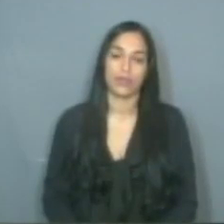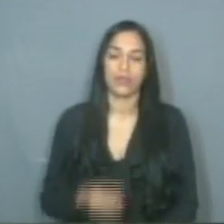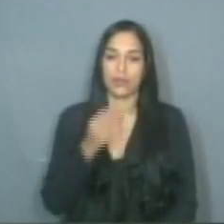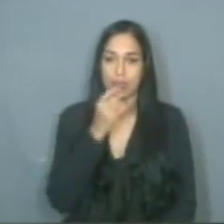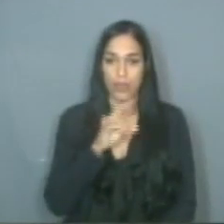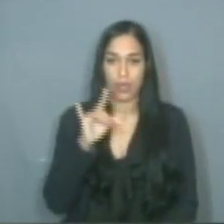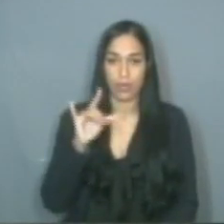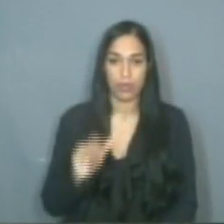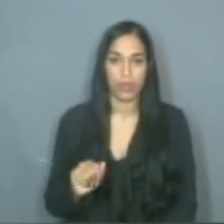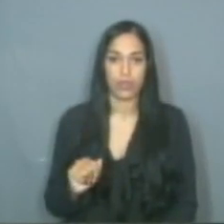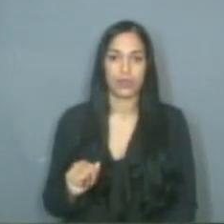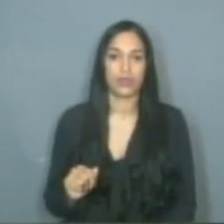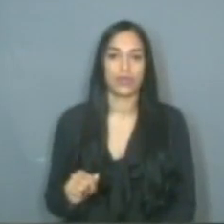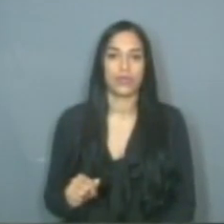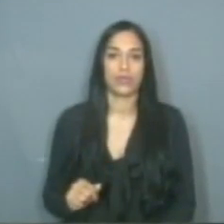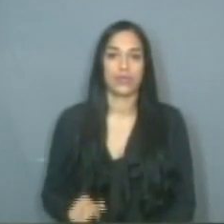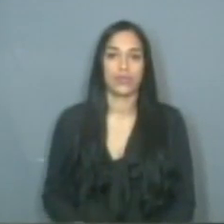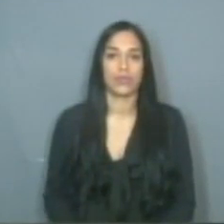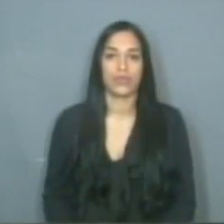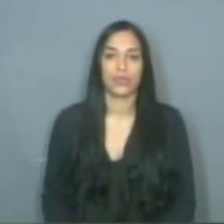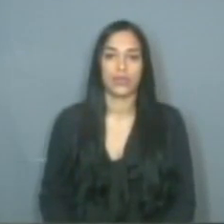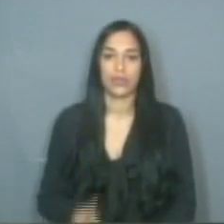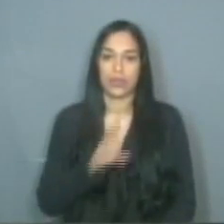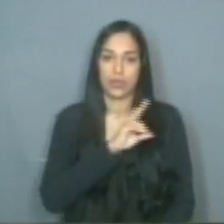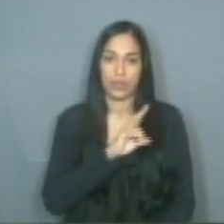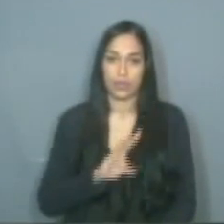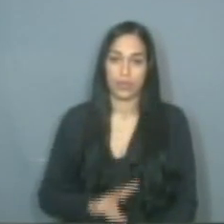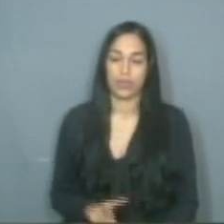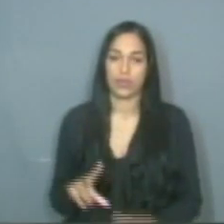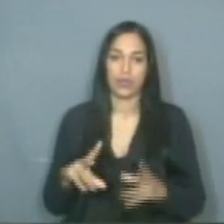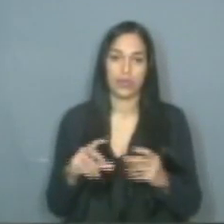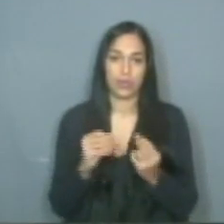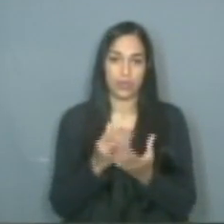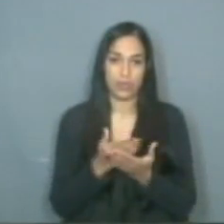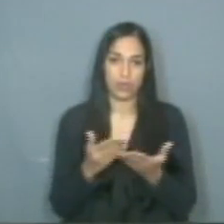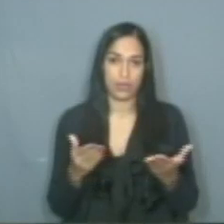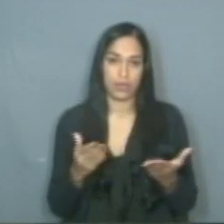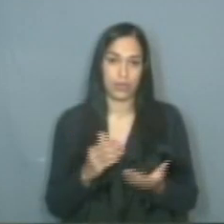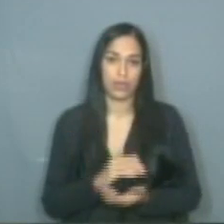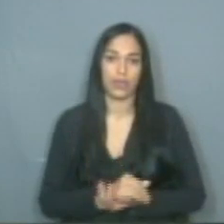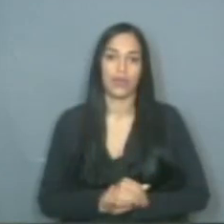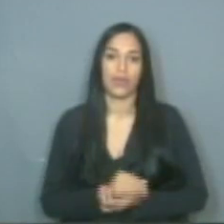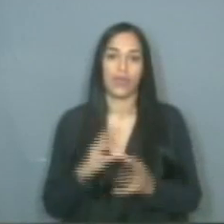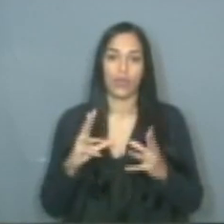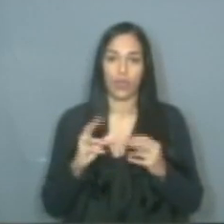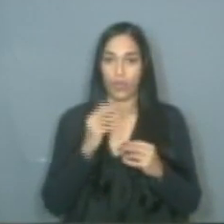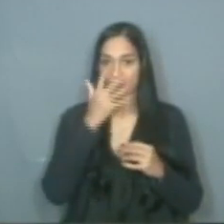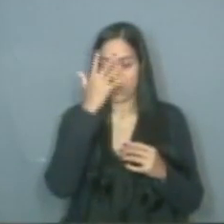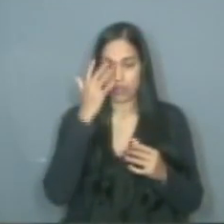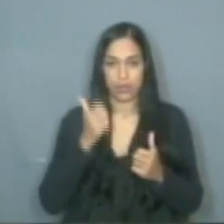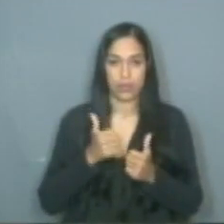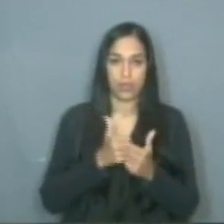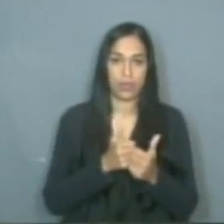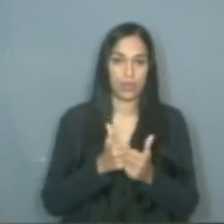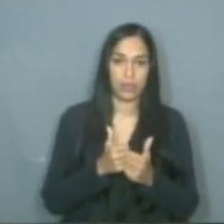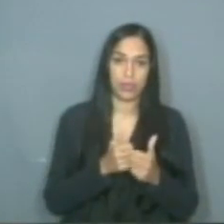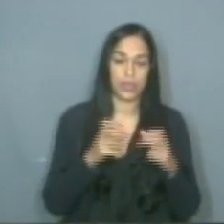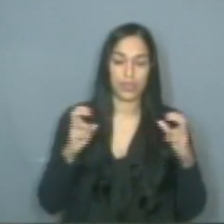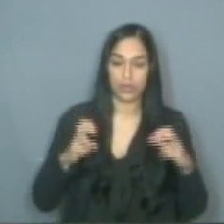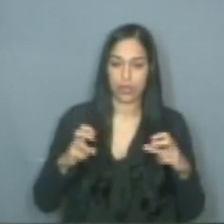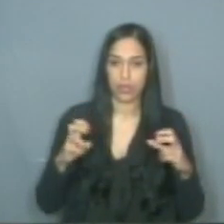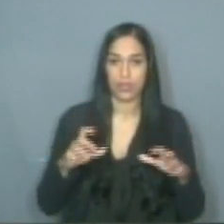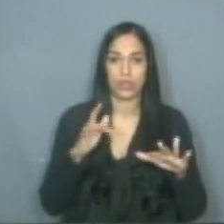Bom dia, senhores vereadores, senhoras vereadoras, público que nos acompanha nas galerias e nas